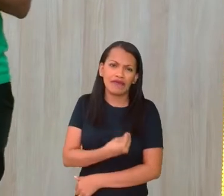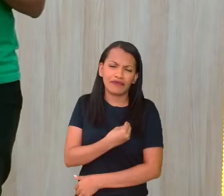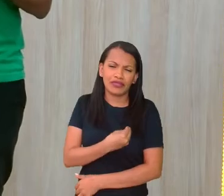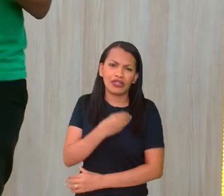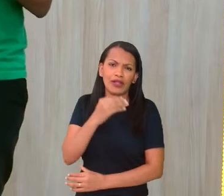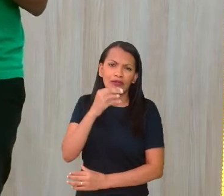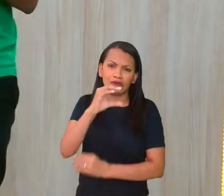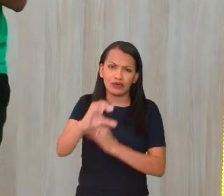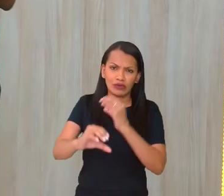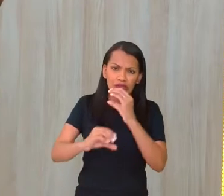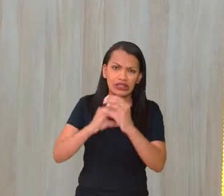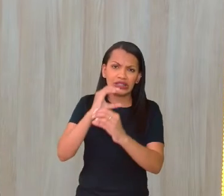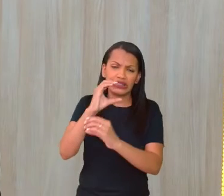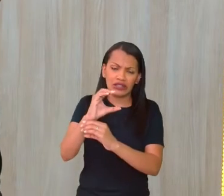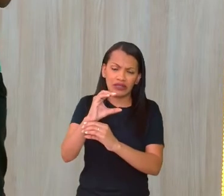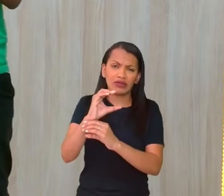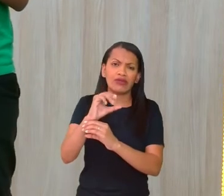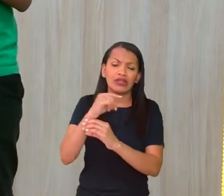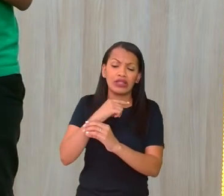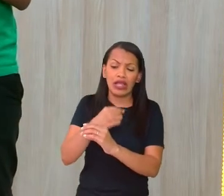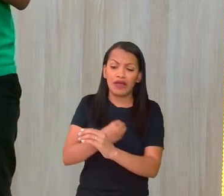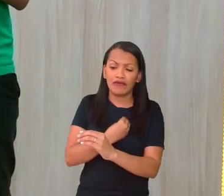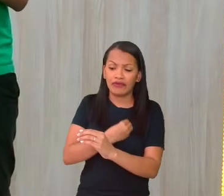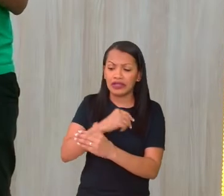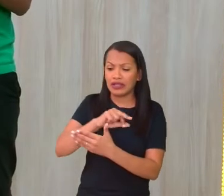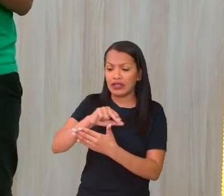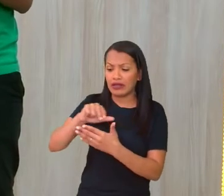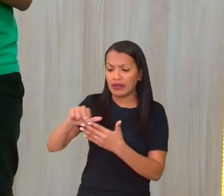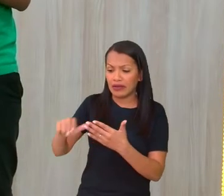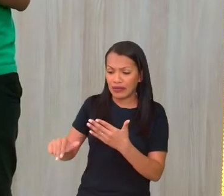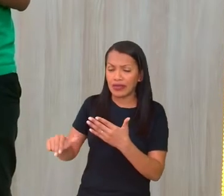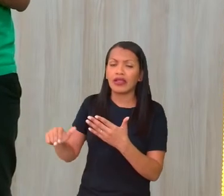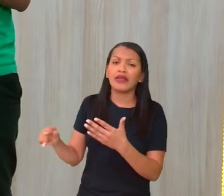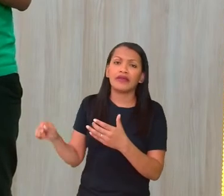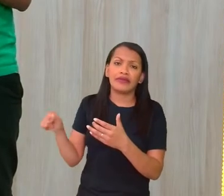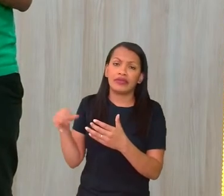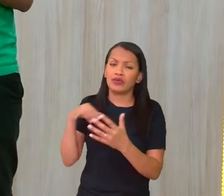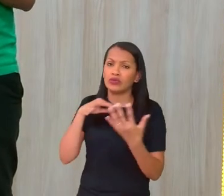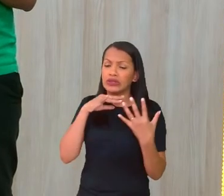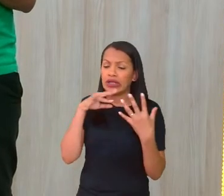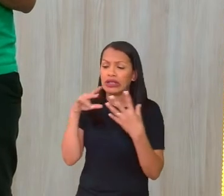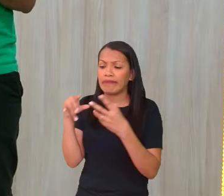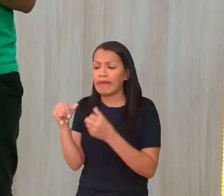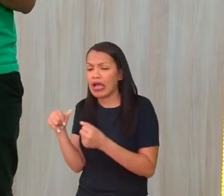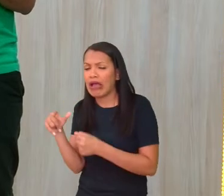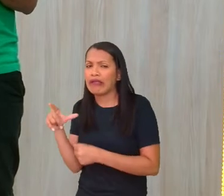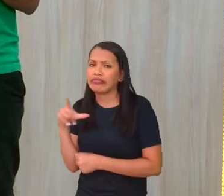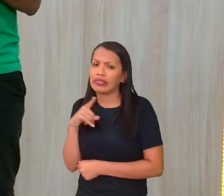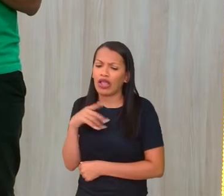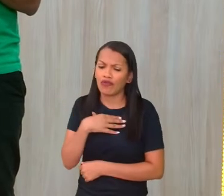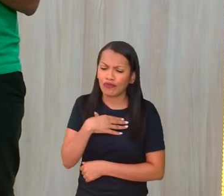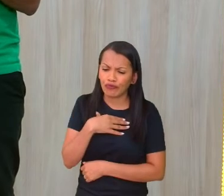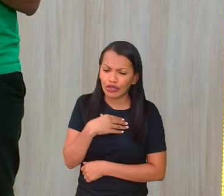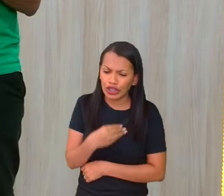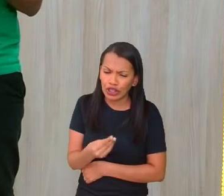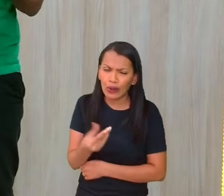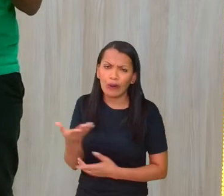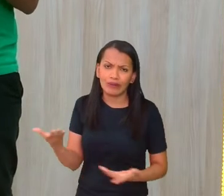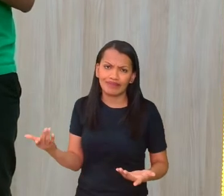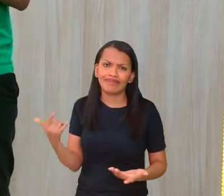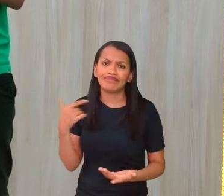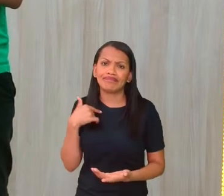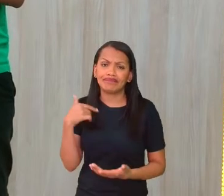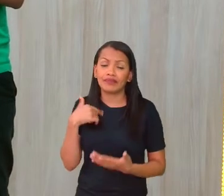perdão, mas também regime, né, de reprodução dos animais, tá? Então, na